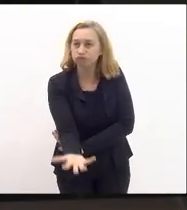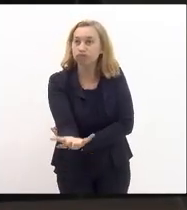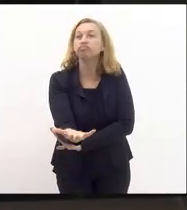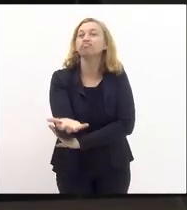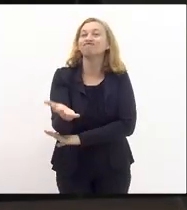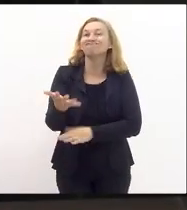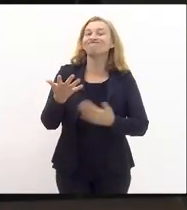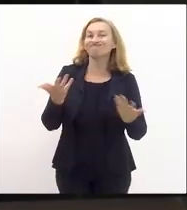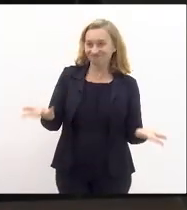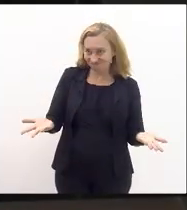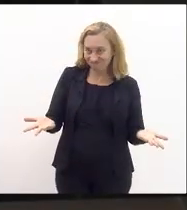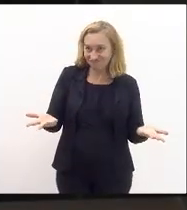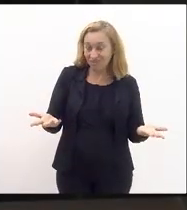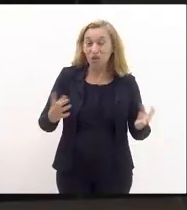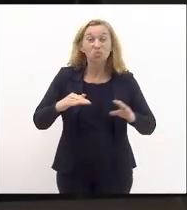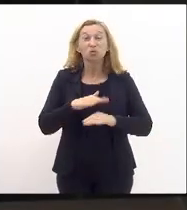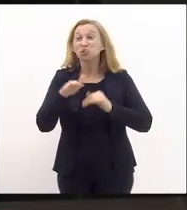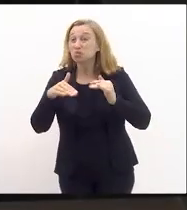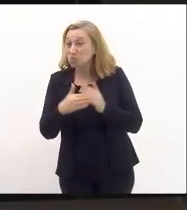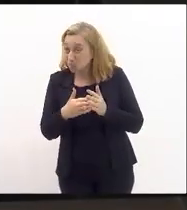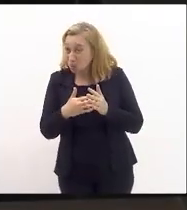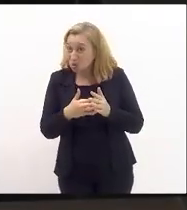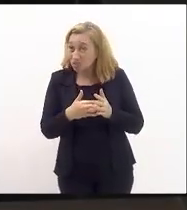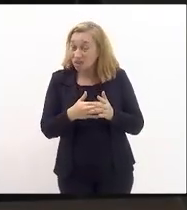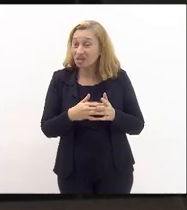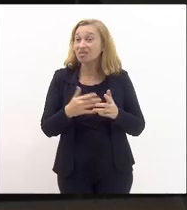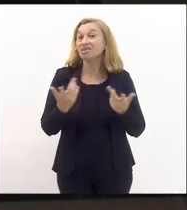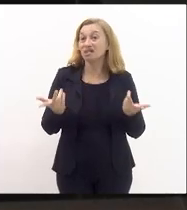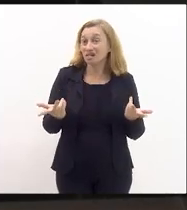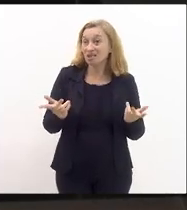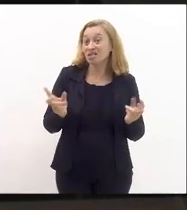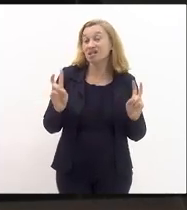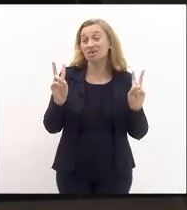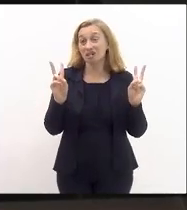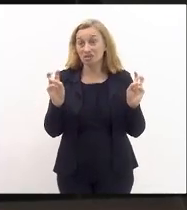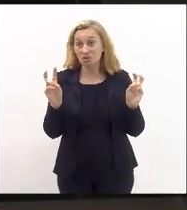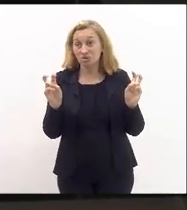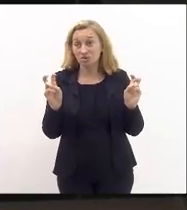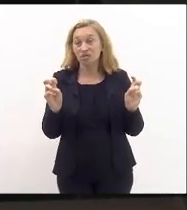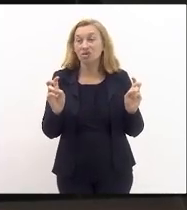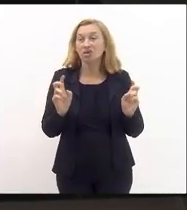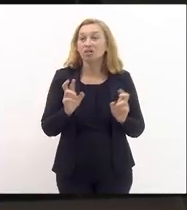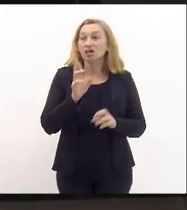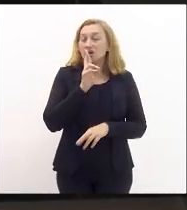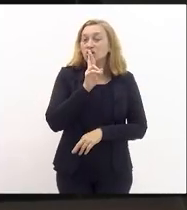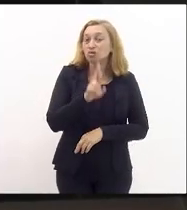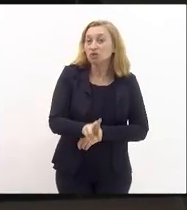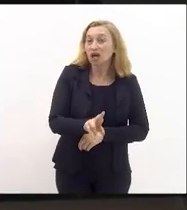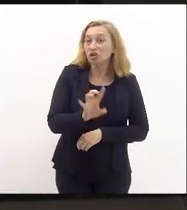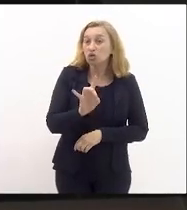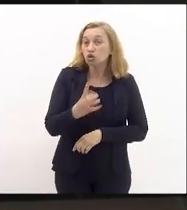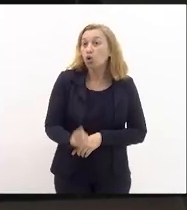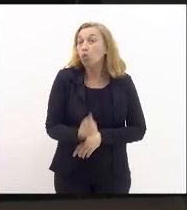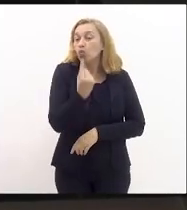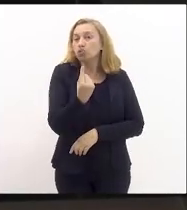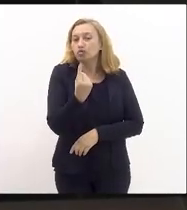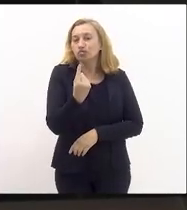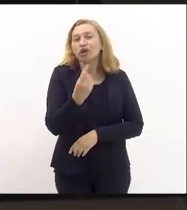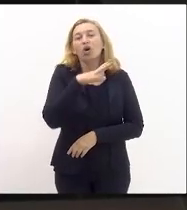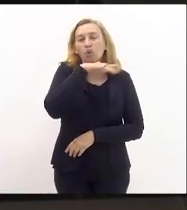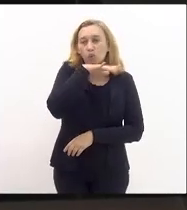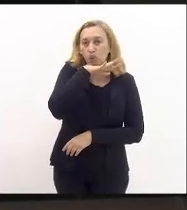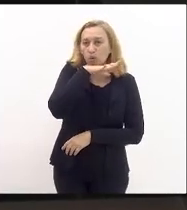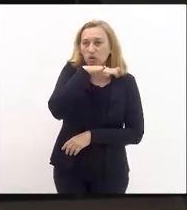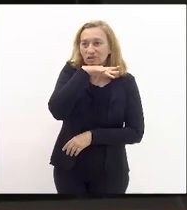a composição de todos esses elementos irá resultar apenas num resultado cruel